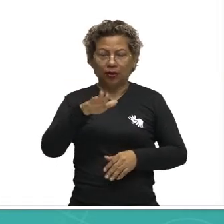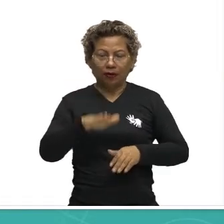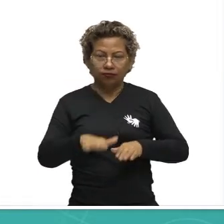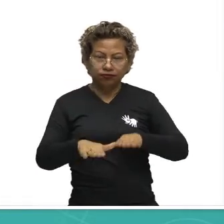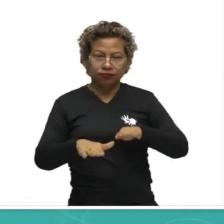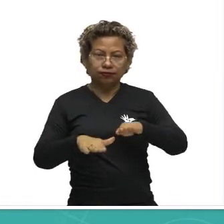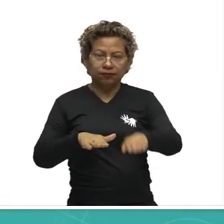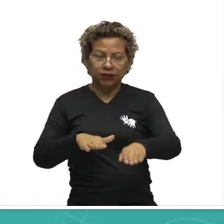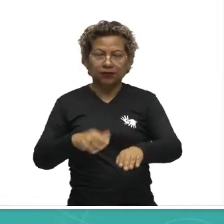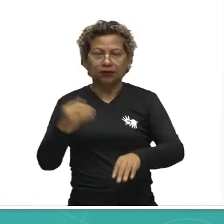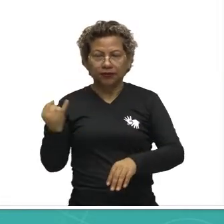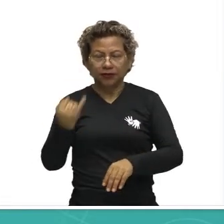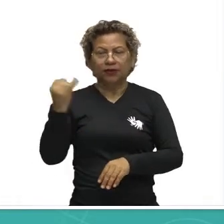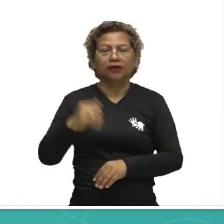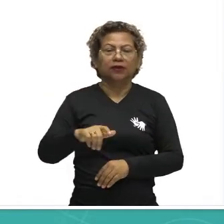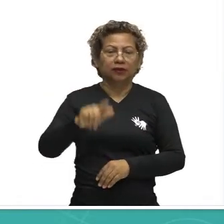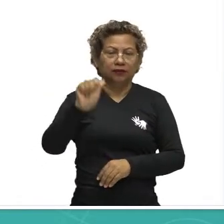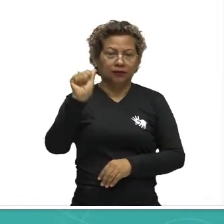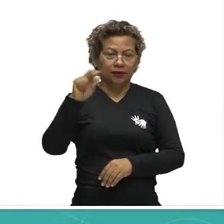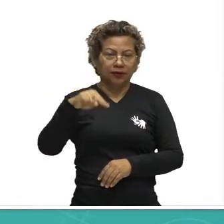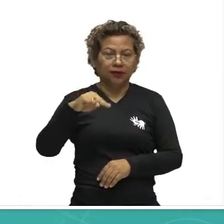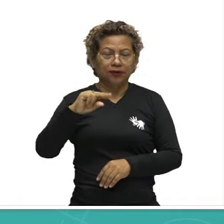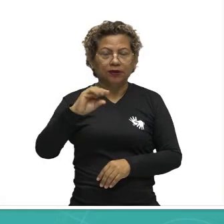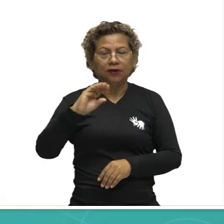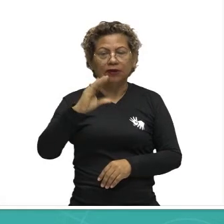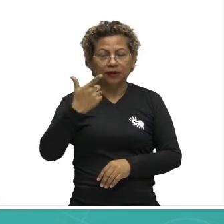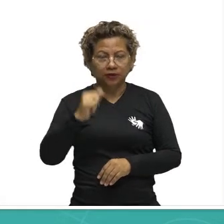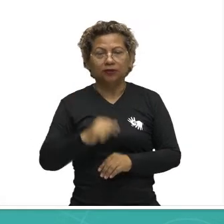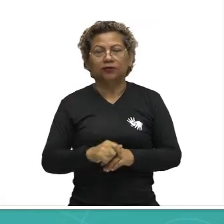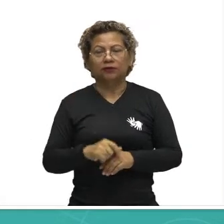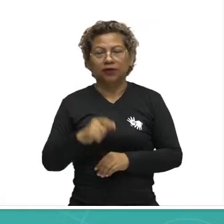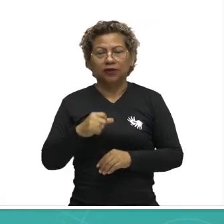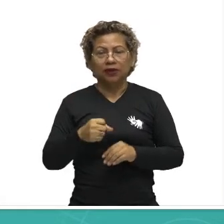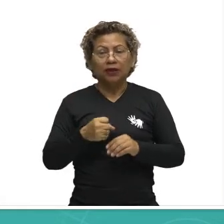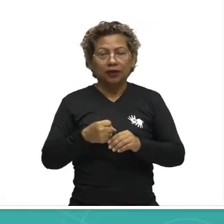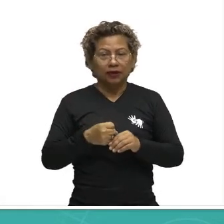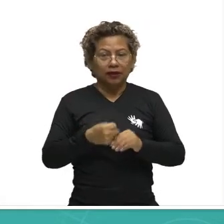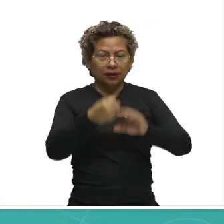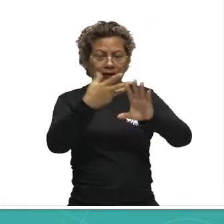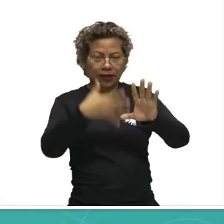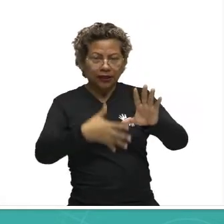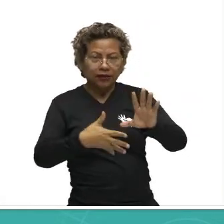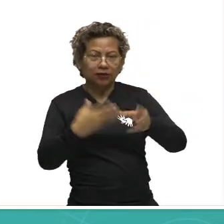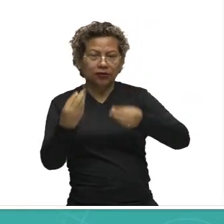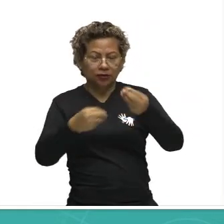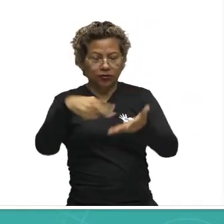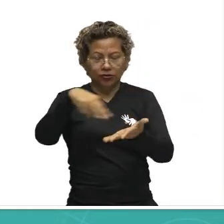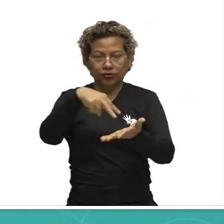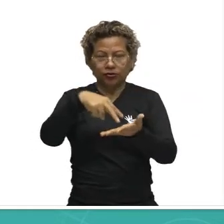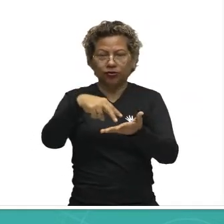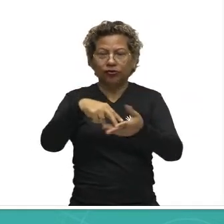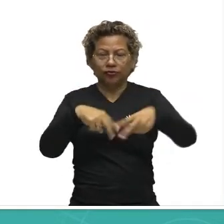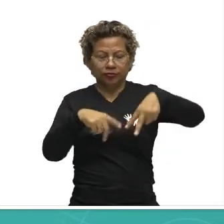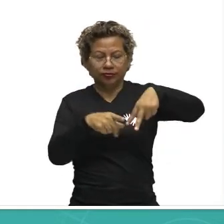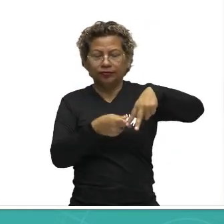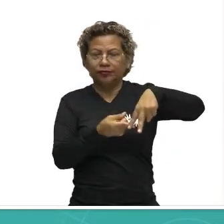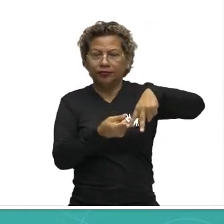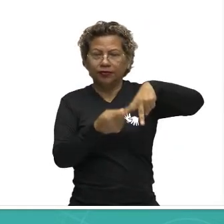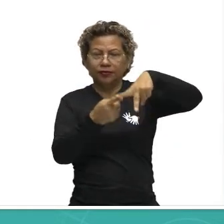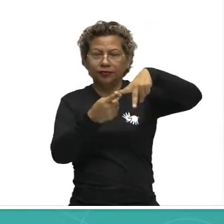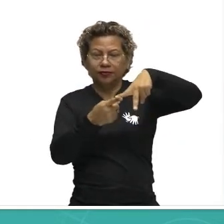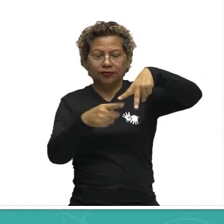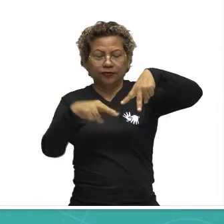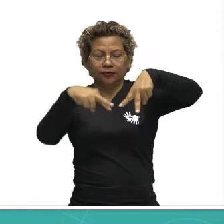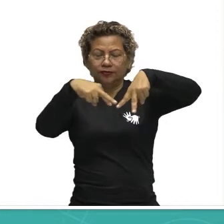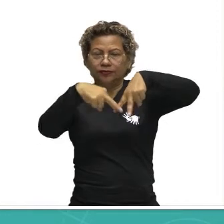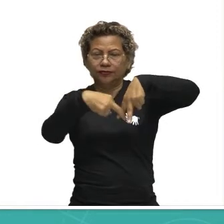são o gancho, que se caracteriza pela levantada de perna do casal e eles engancham as pernas,